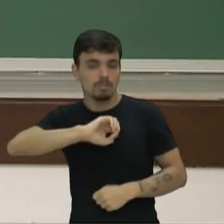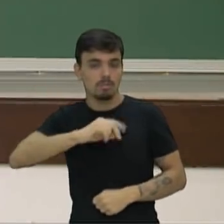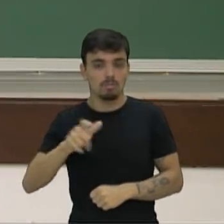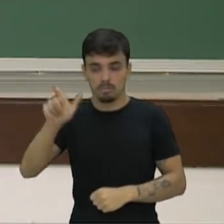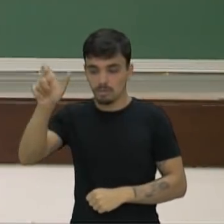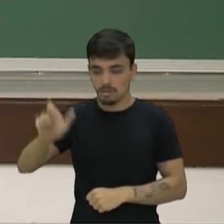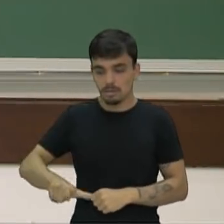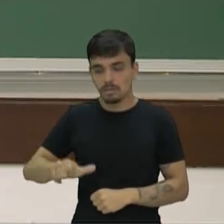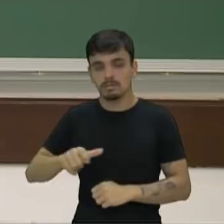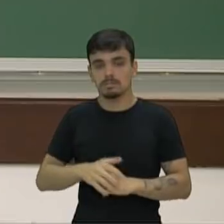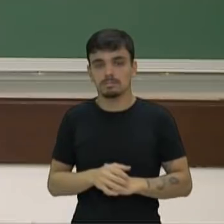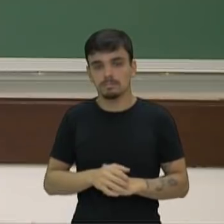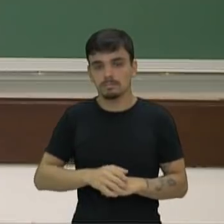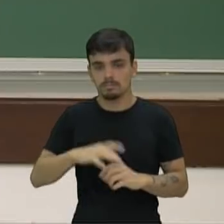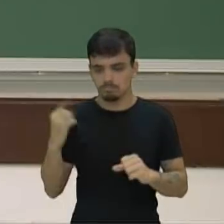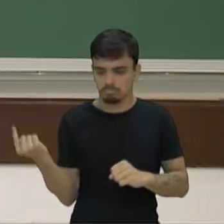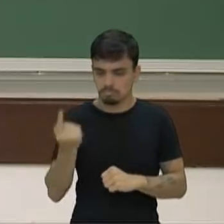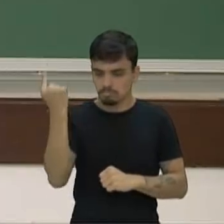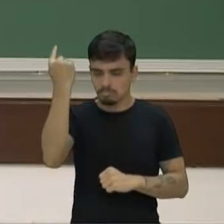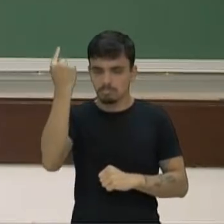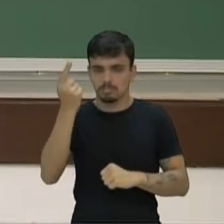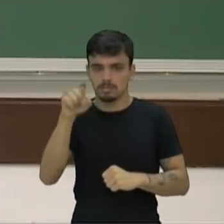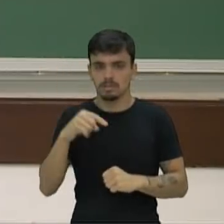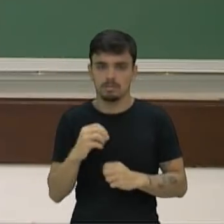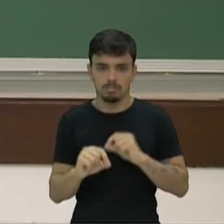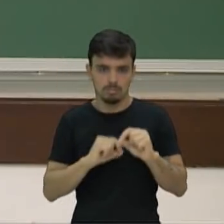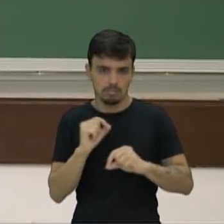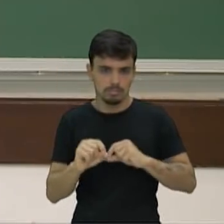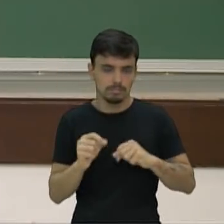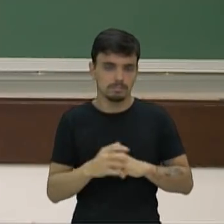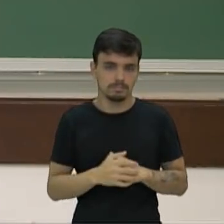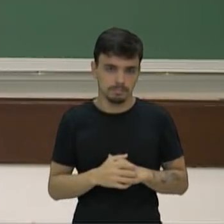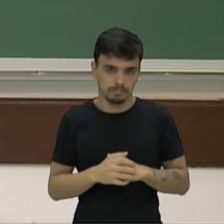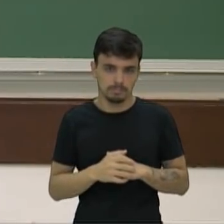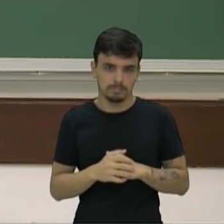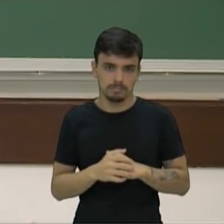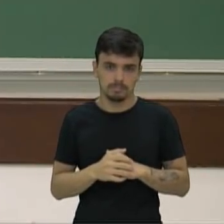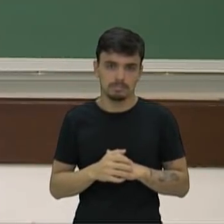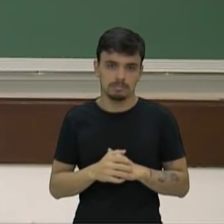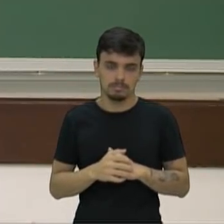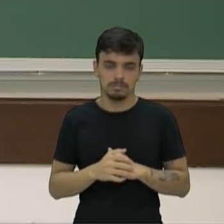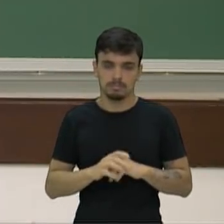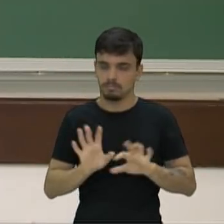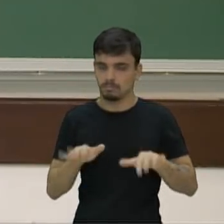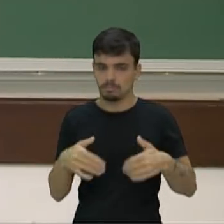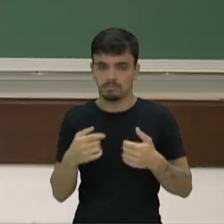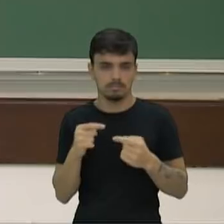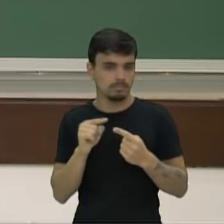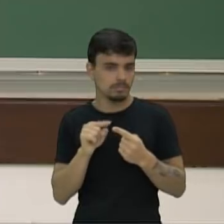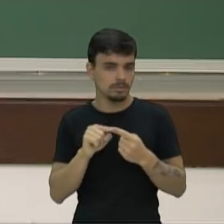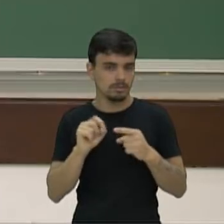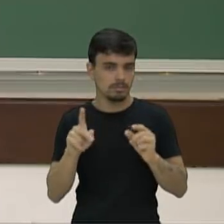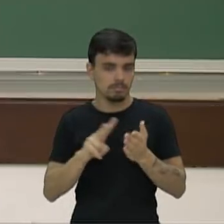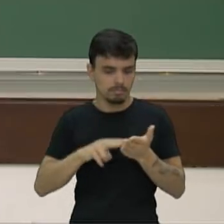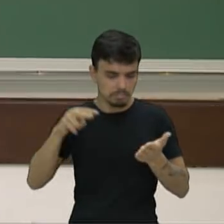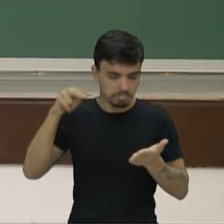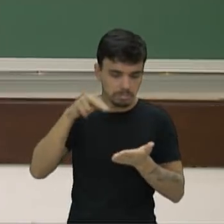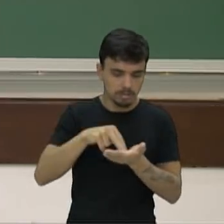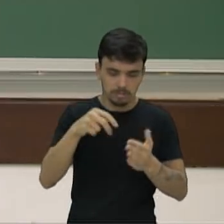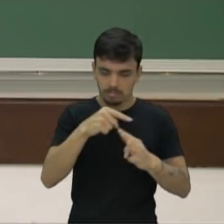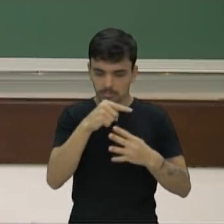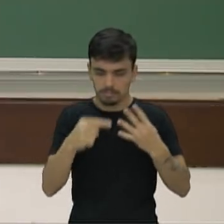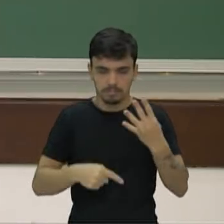mais alto, né, que é a expressão utilizada, né, para pulos, enfim, modalidades, saltos, por exemplo,